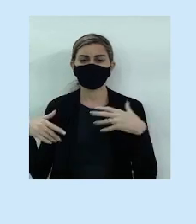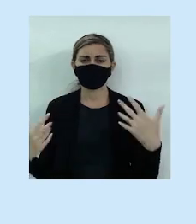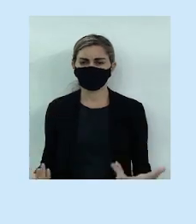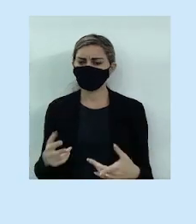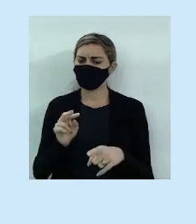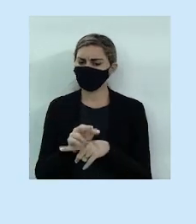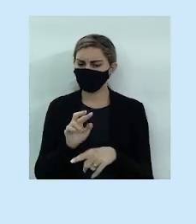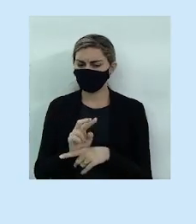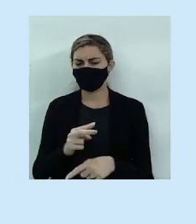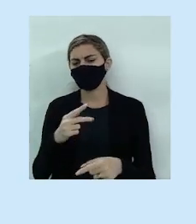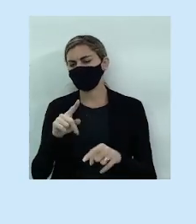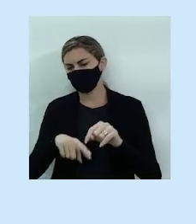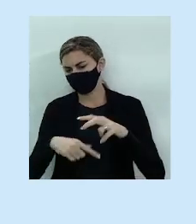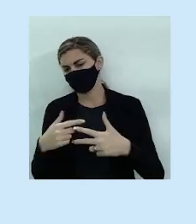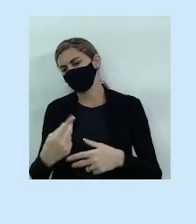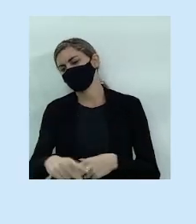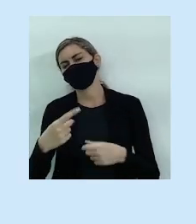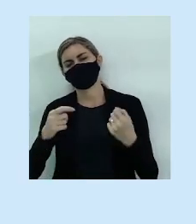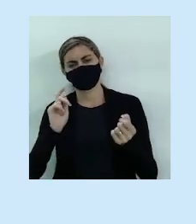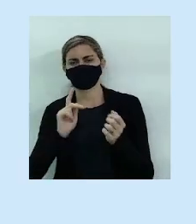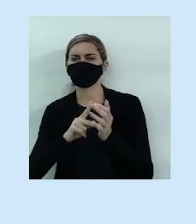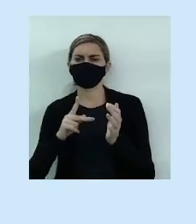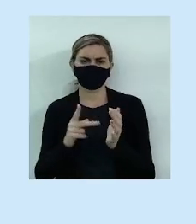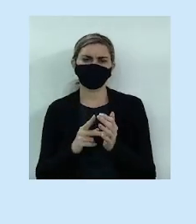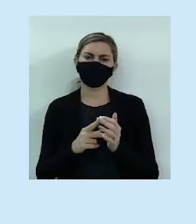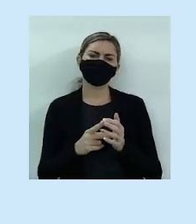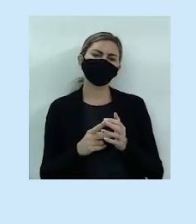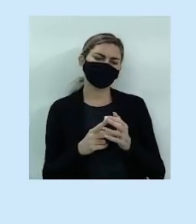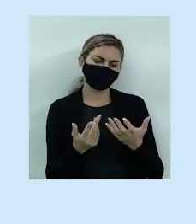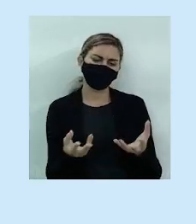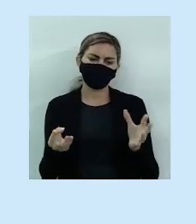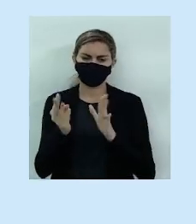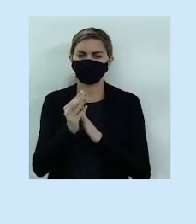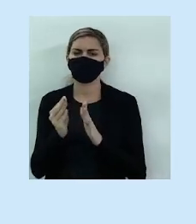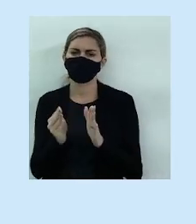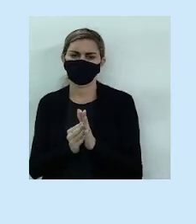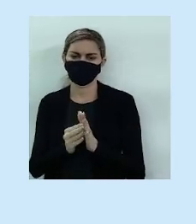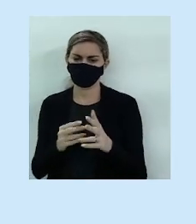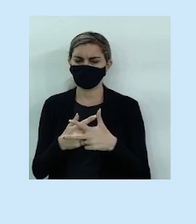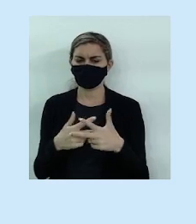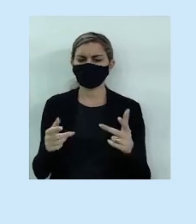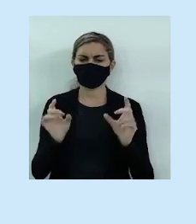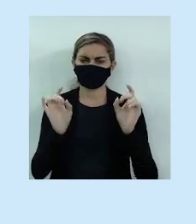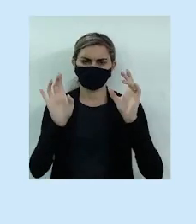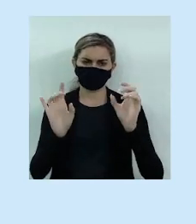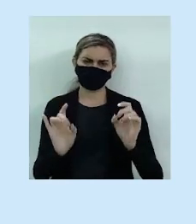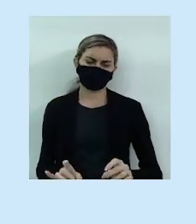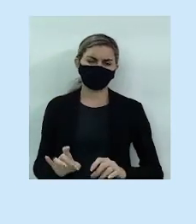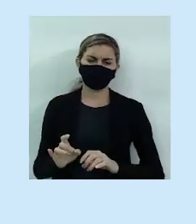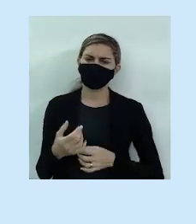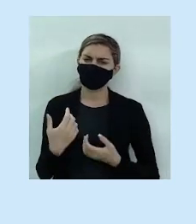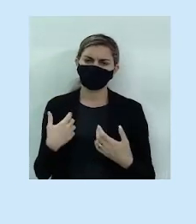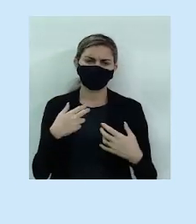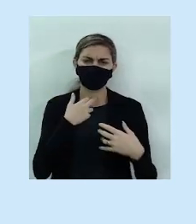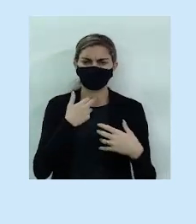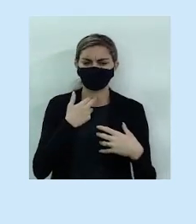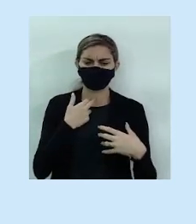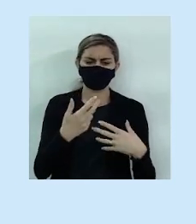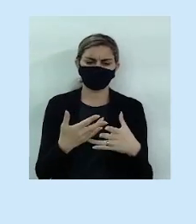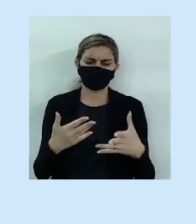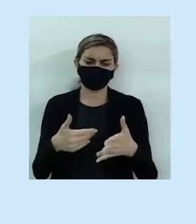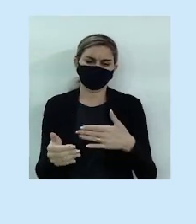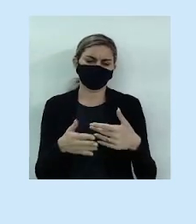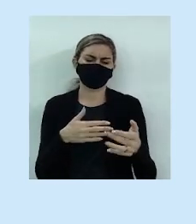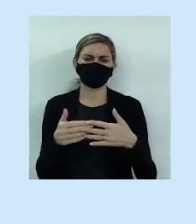aquele material, ele precisa realmente ser colocado como algo especial. A gente não pode lidar com ele de